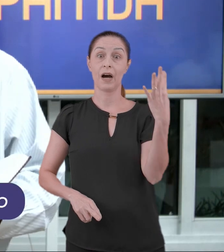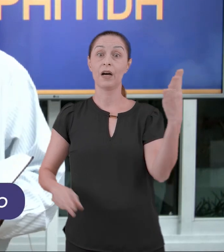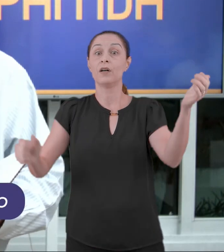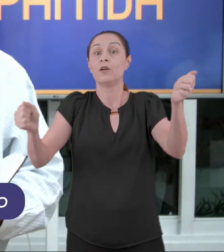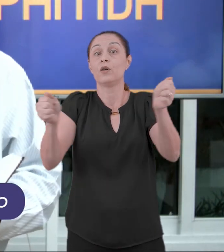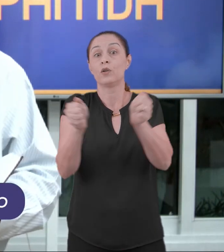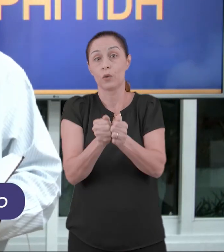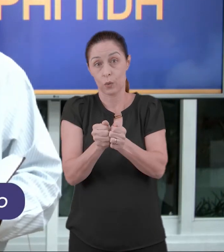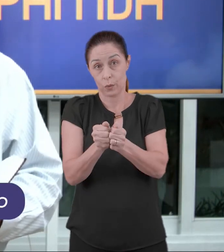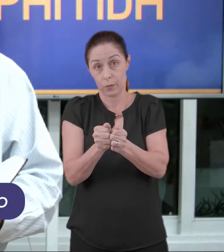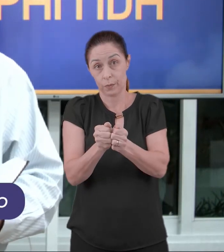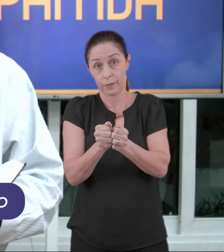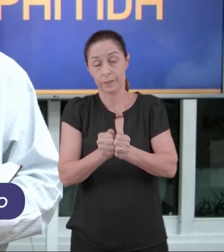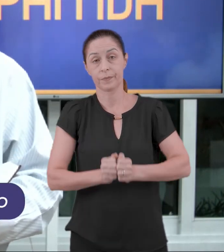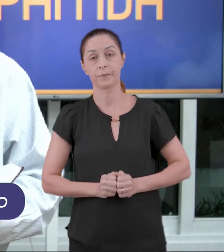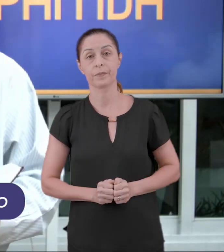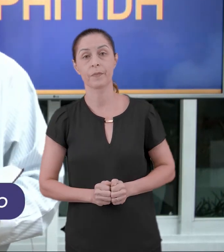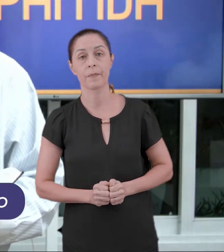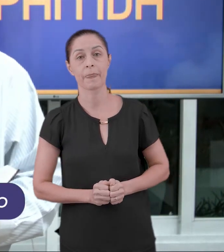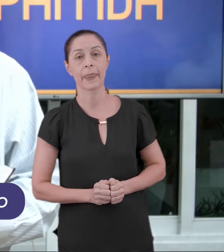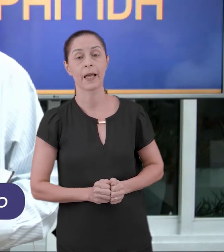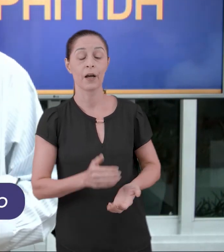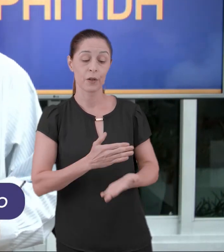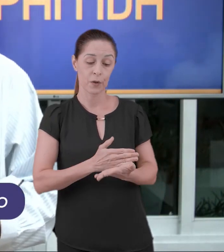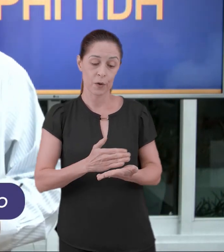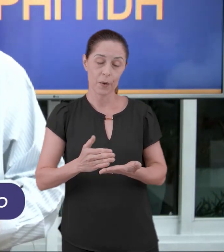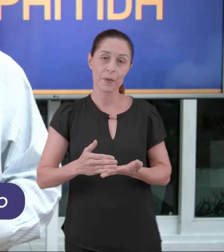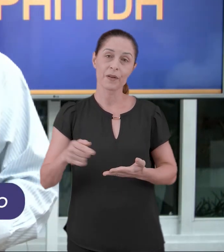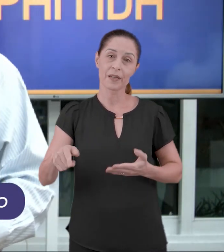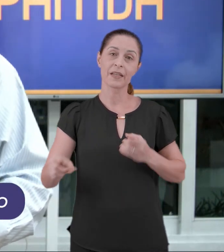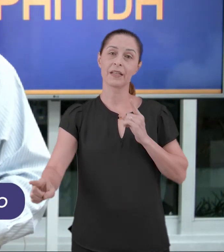O que eu queria destacar com você na abertura desse encontro